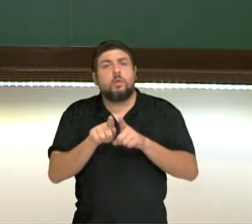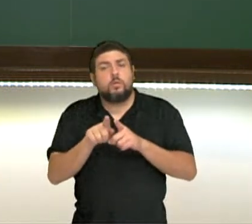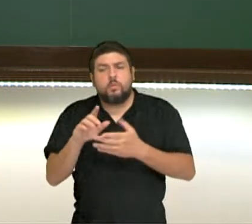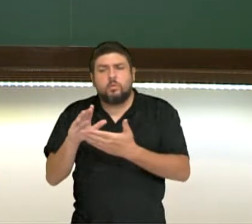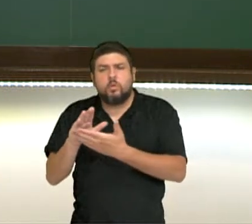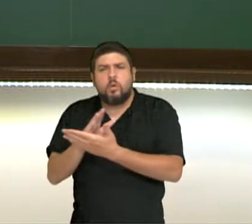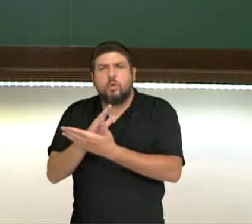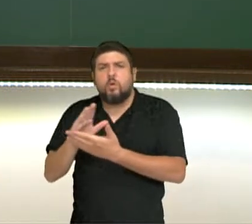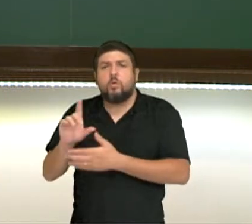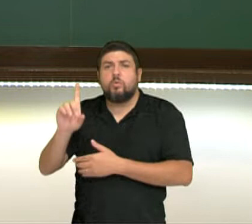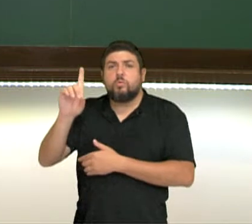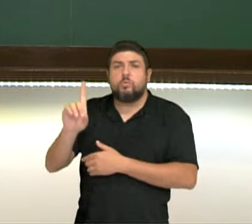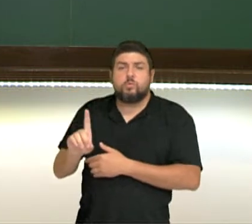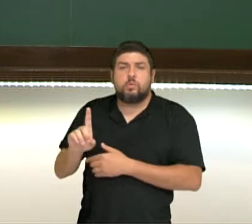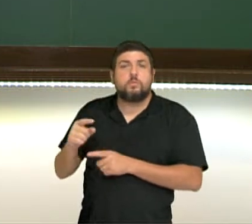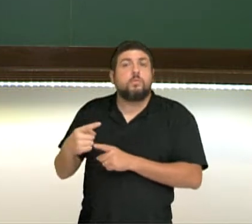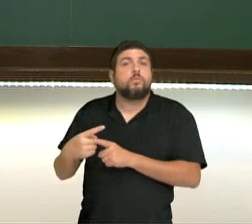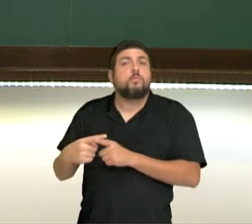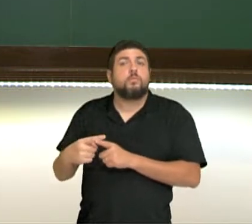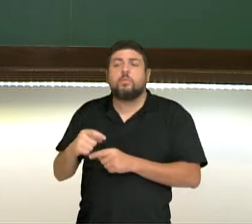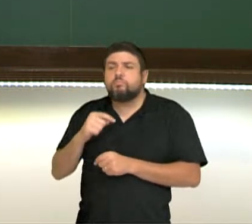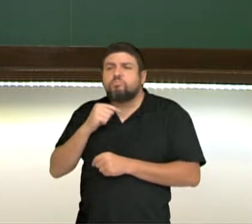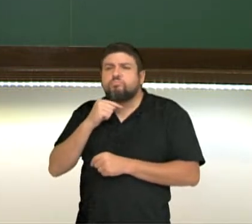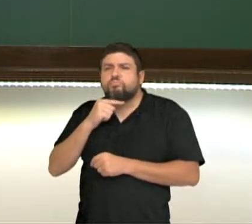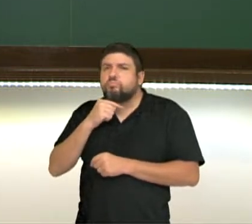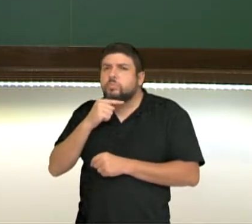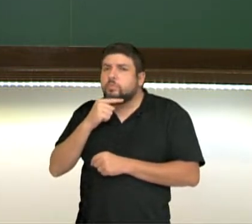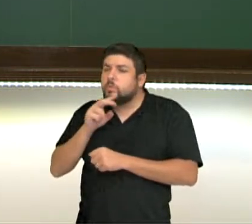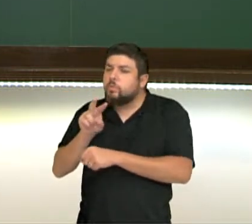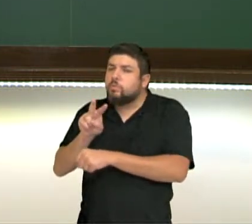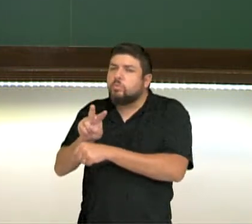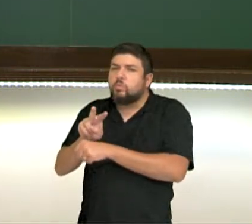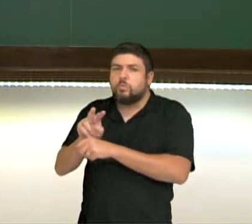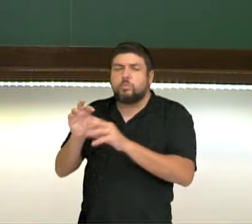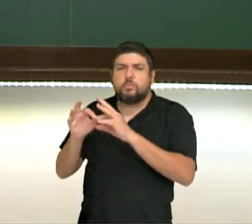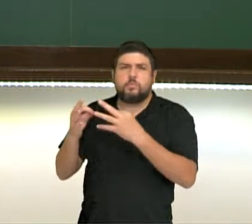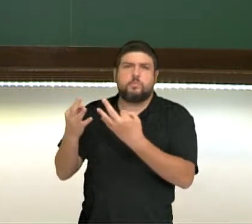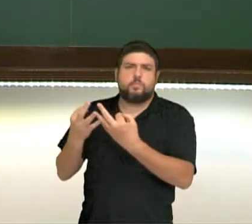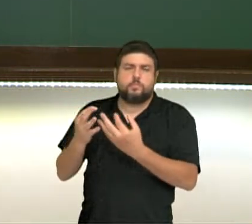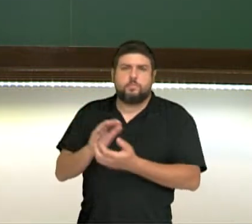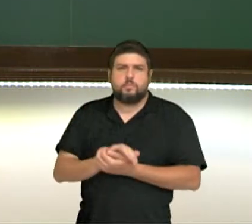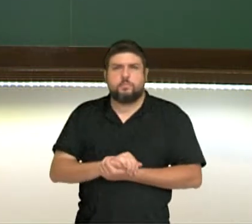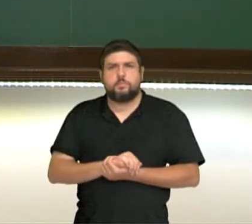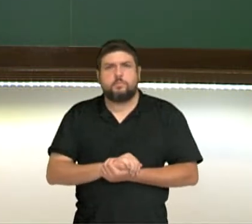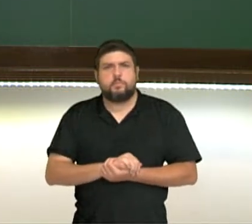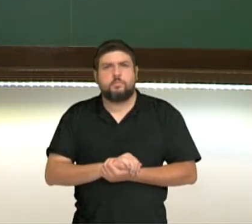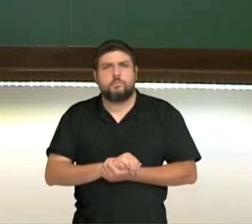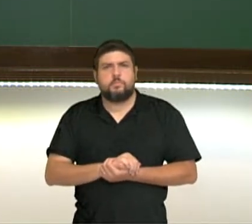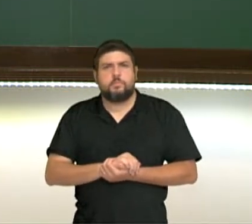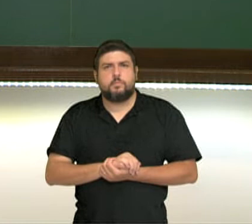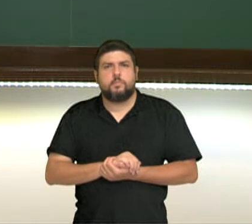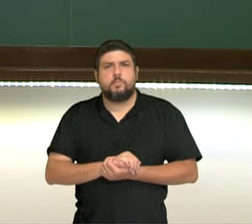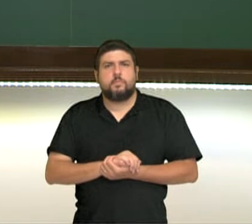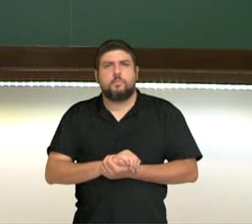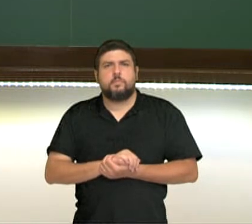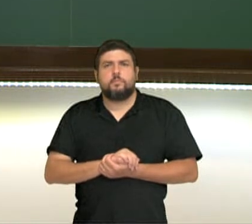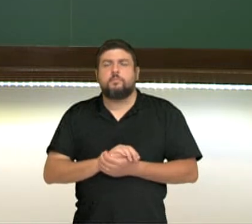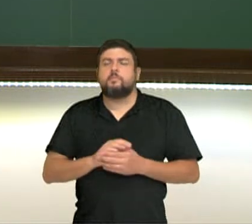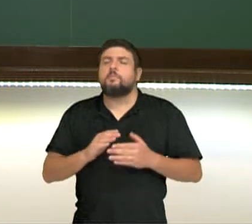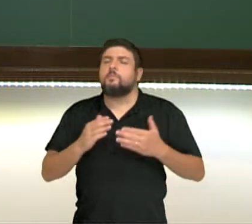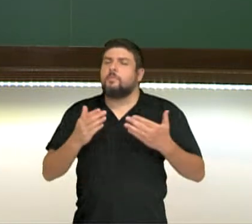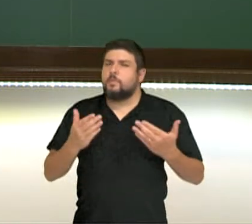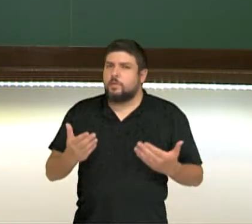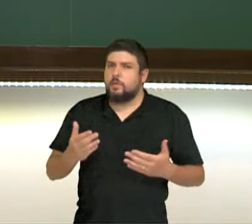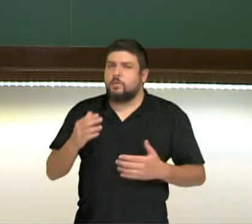porque não tinha condições de manter a família e aí baseado nesse